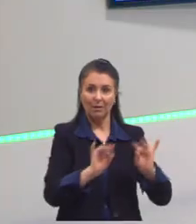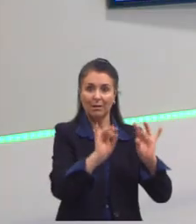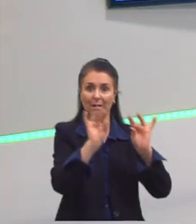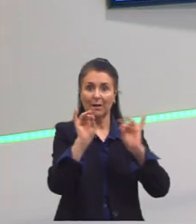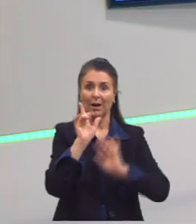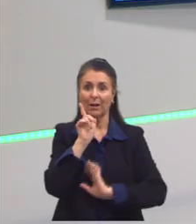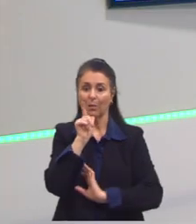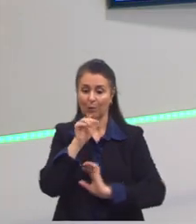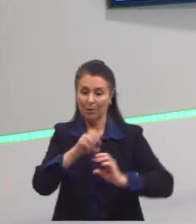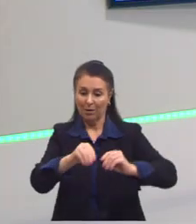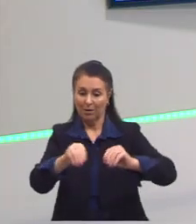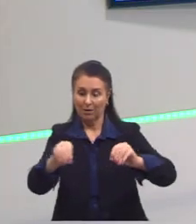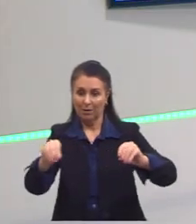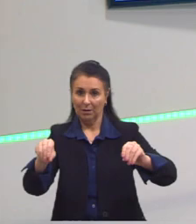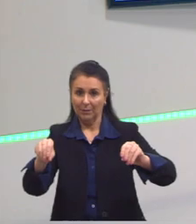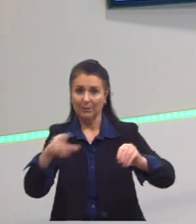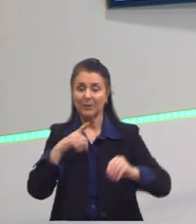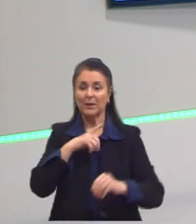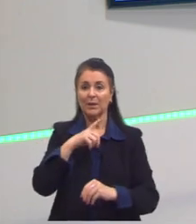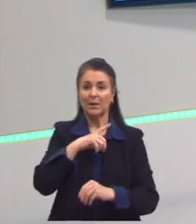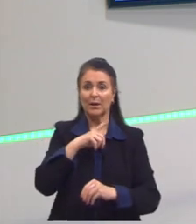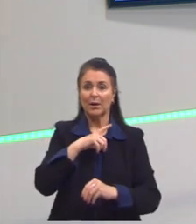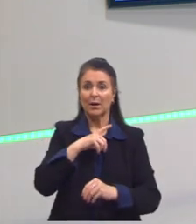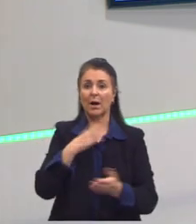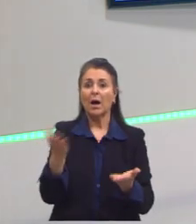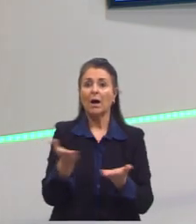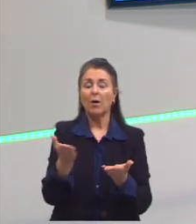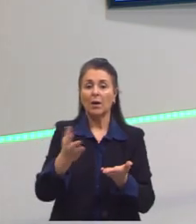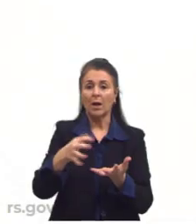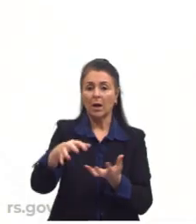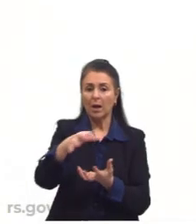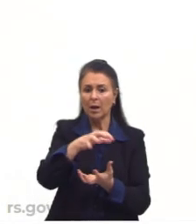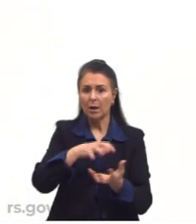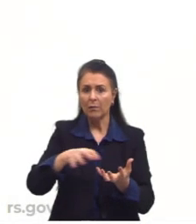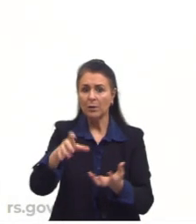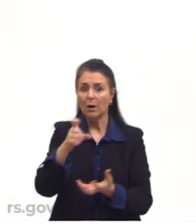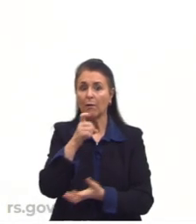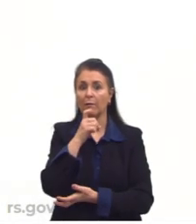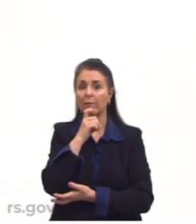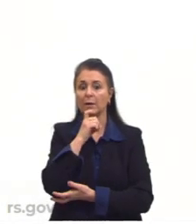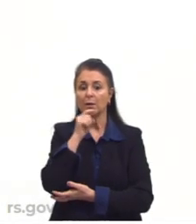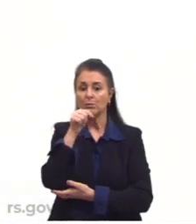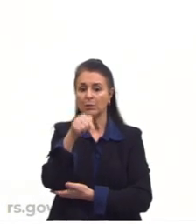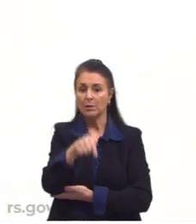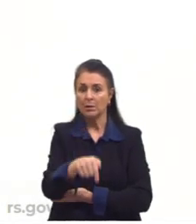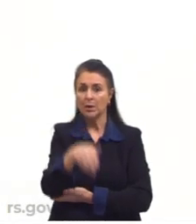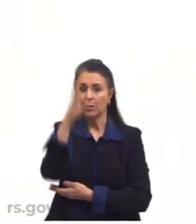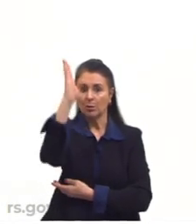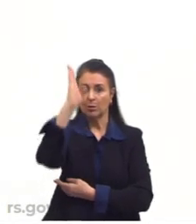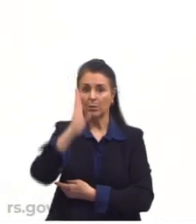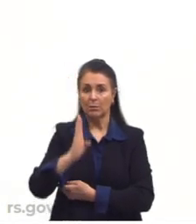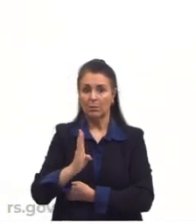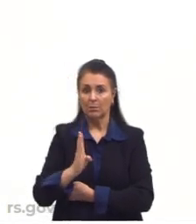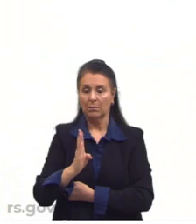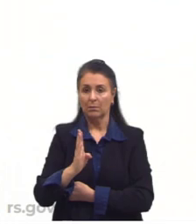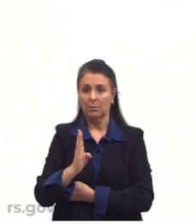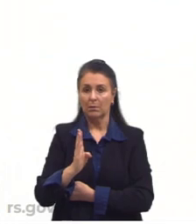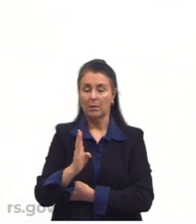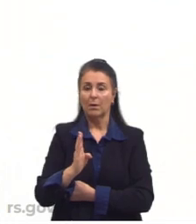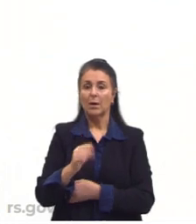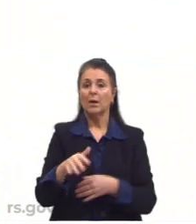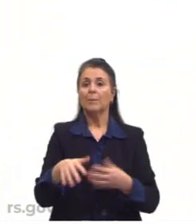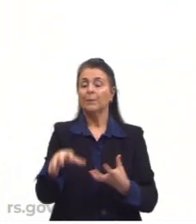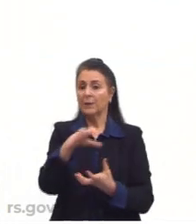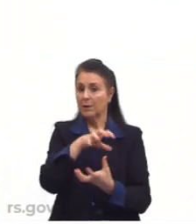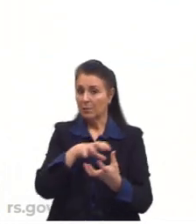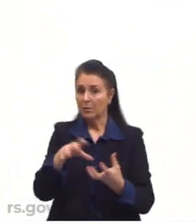vamos passar mais um Vamo entrar olha aqui ó revolução Verde no Brasil tá a gurizada como eu a Deus então a